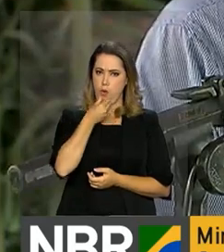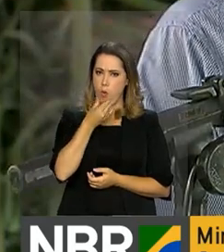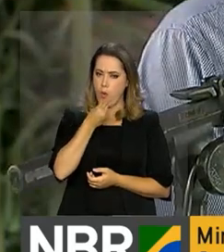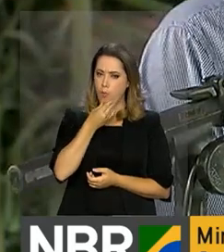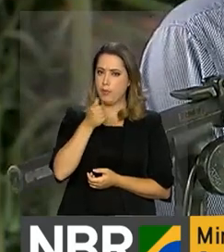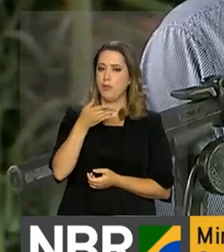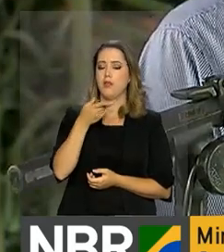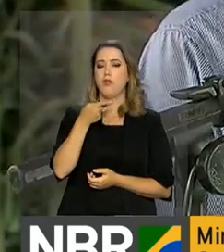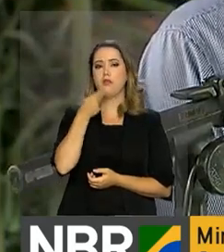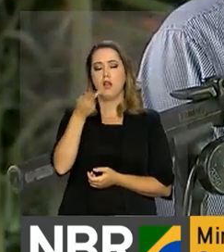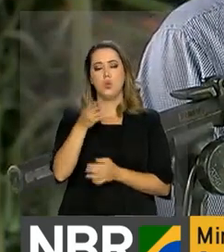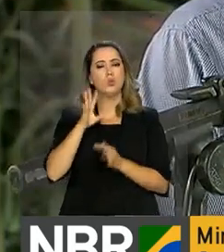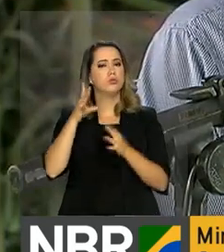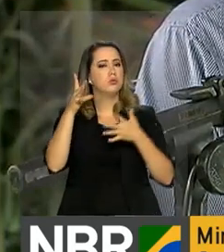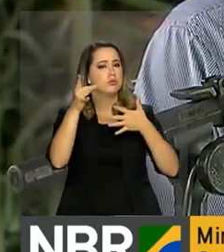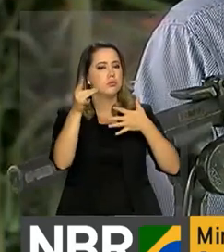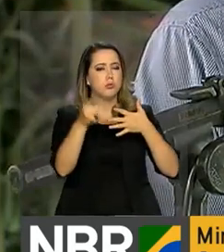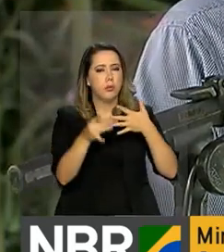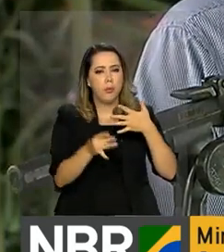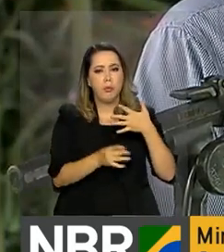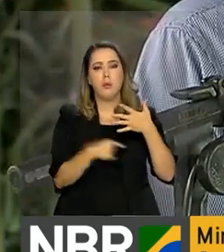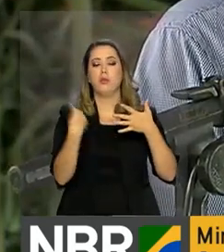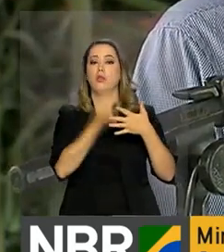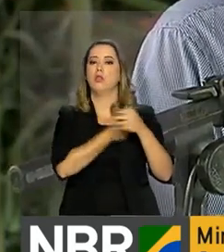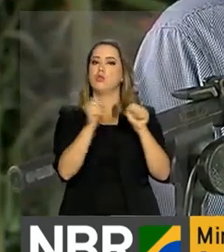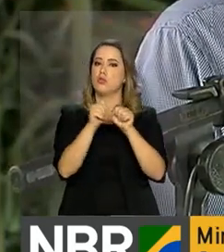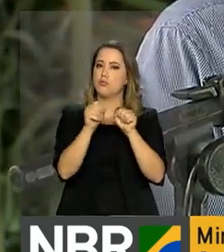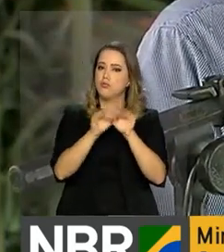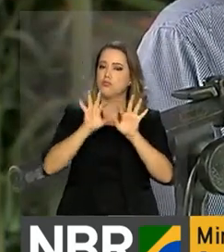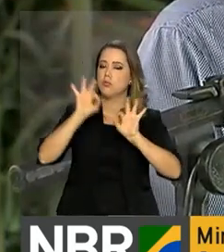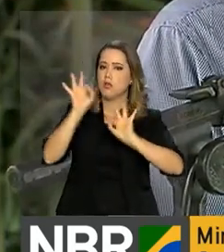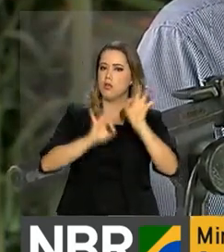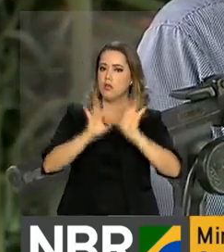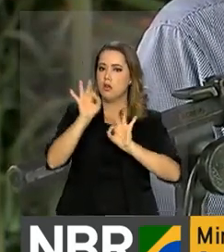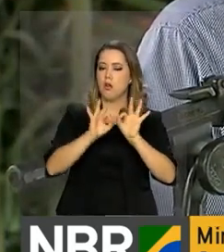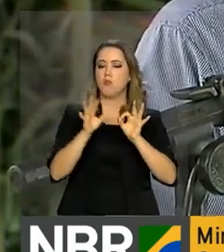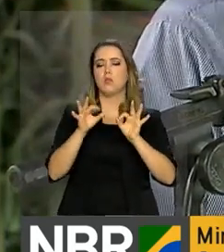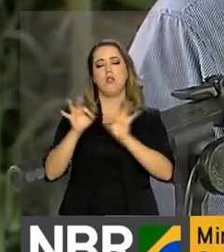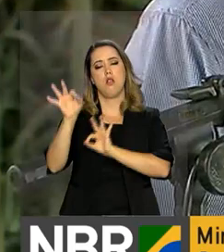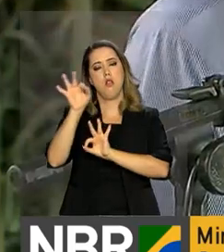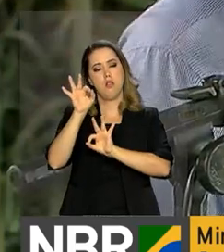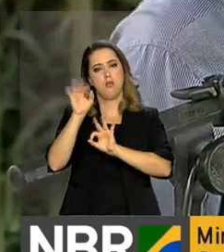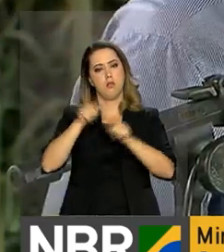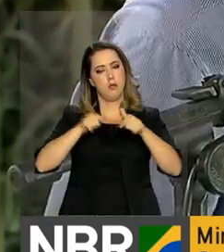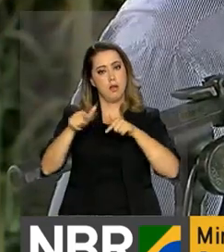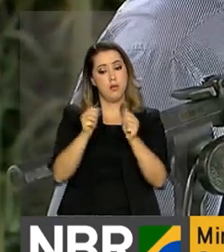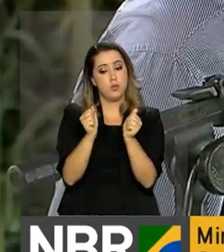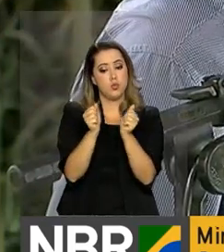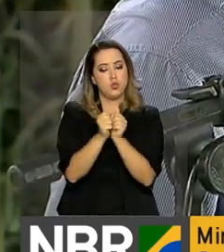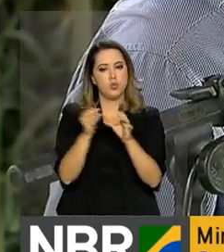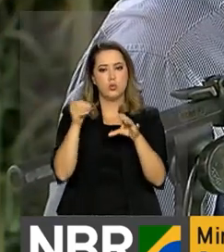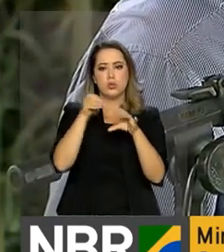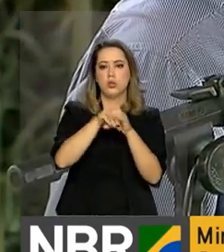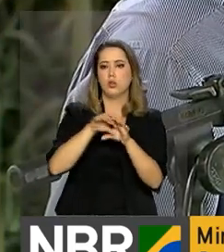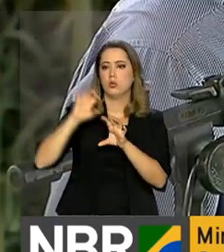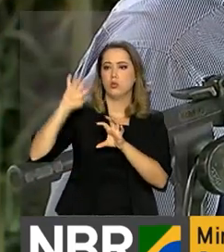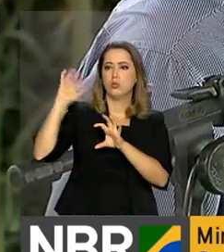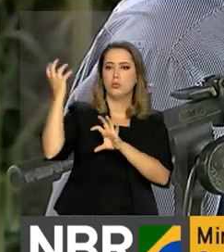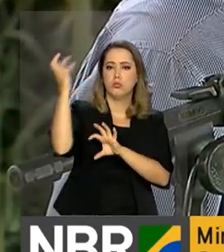longo relato de tudo aquilo que nós temos feito na área do meio ambiente, e eu só quero recordar, talvez você